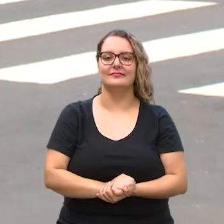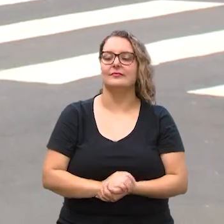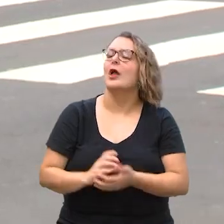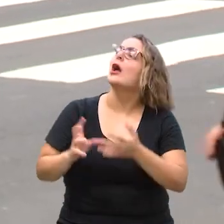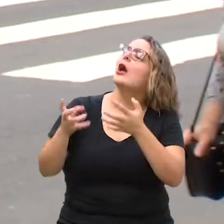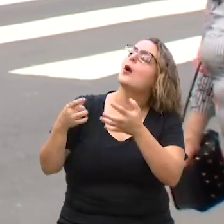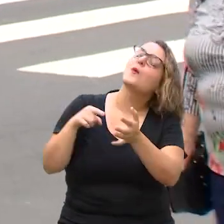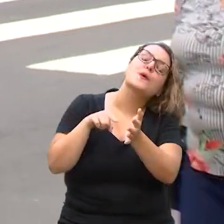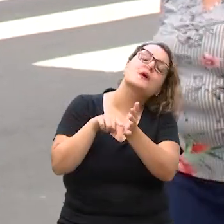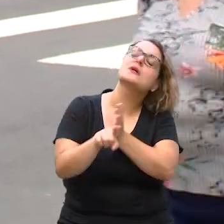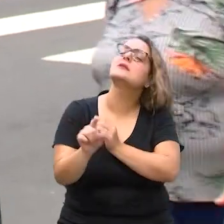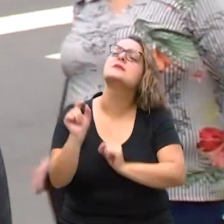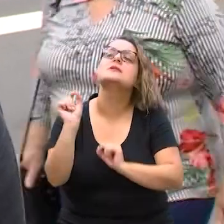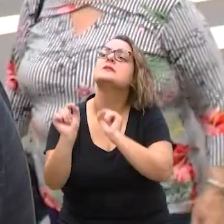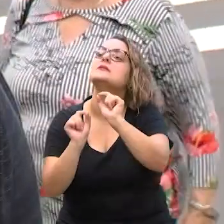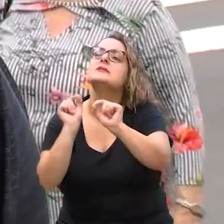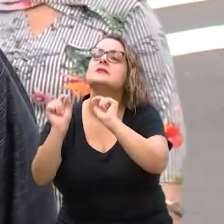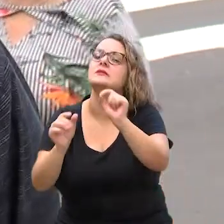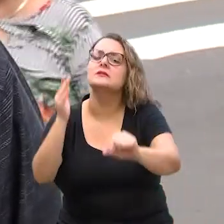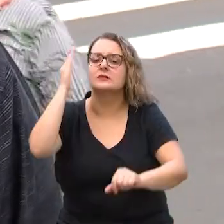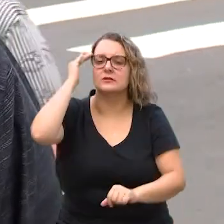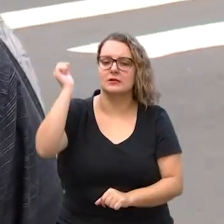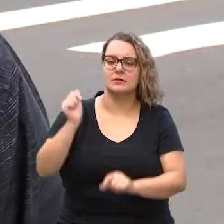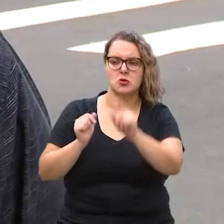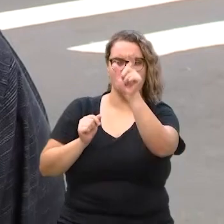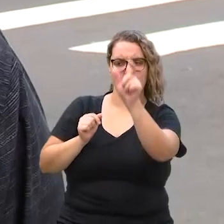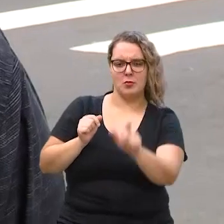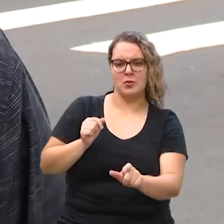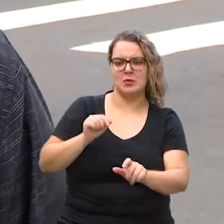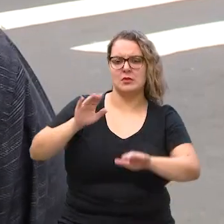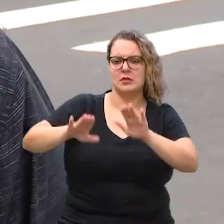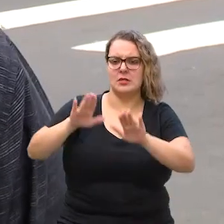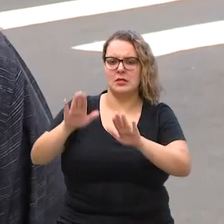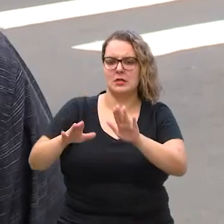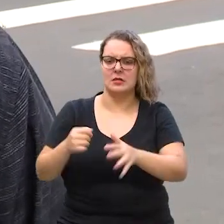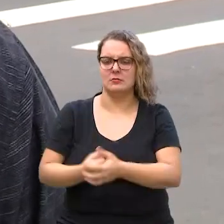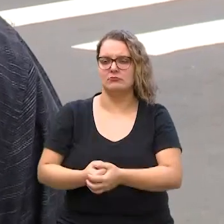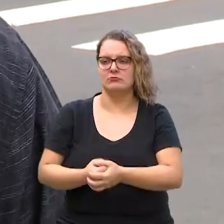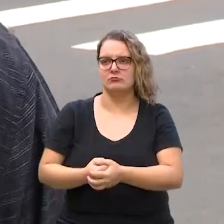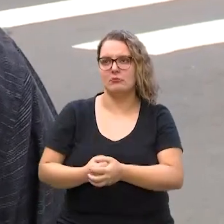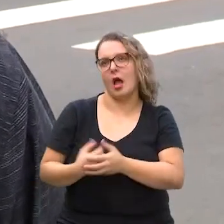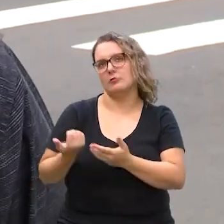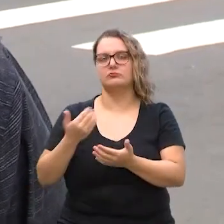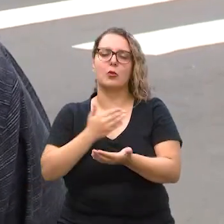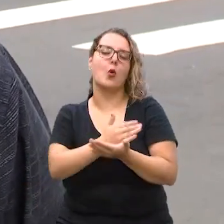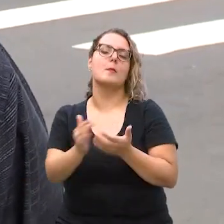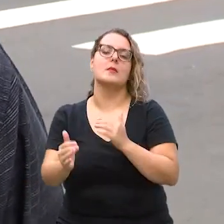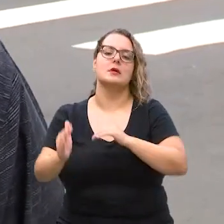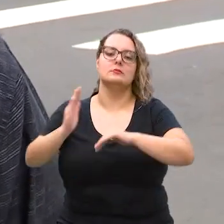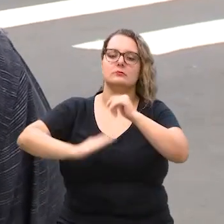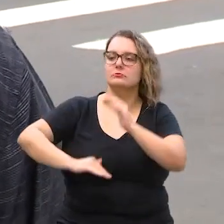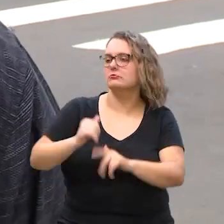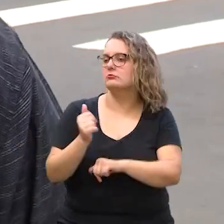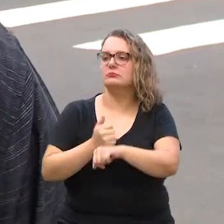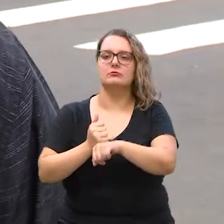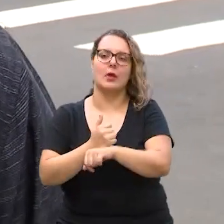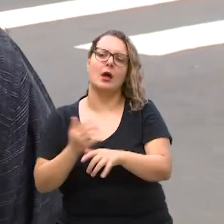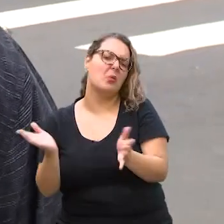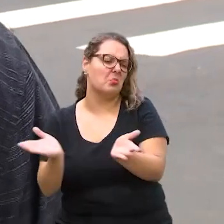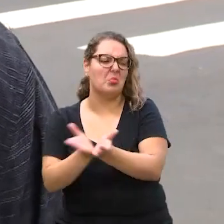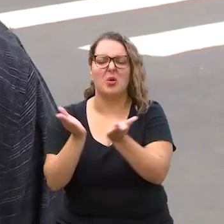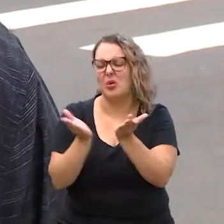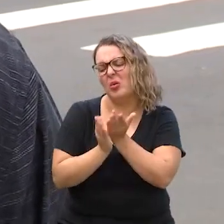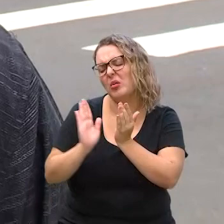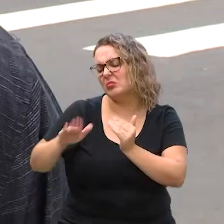Eu queria saber, uma pessoa que de repente vira atleta, ela é pobre,